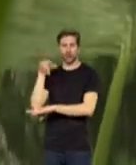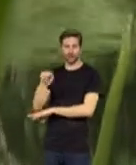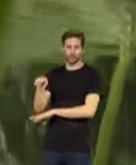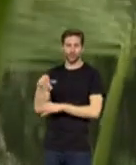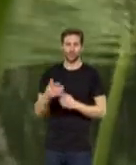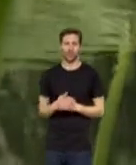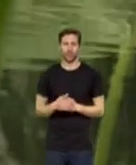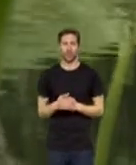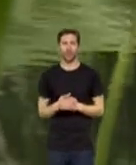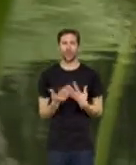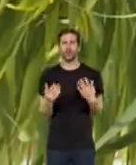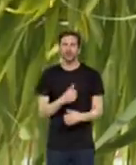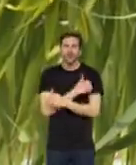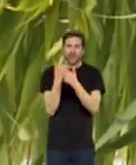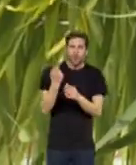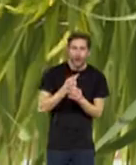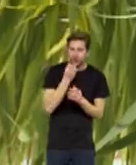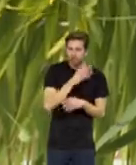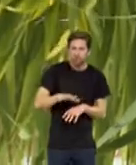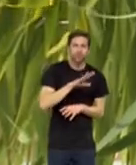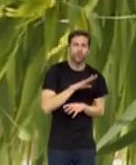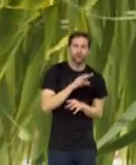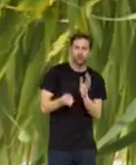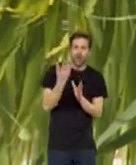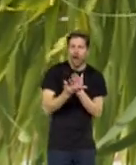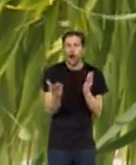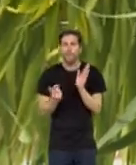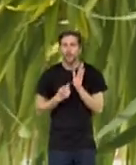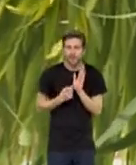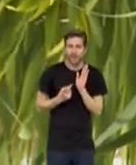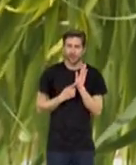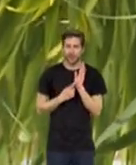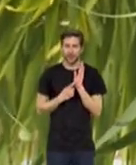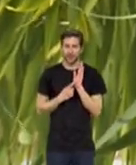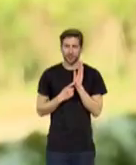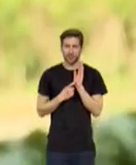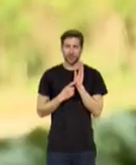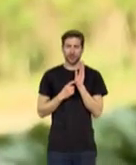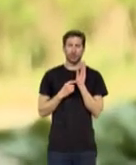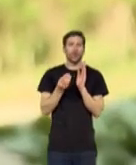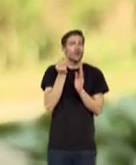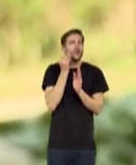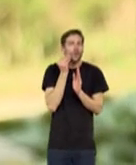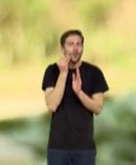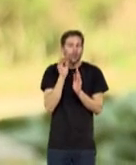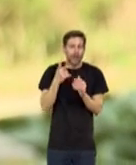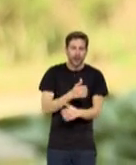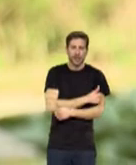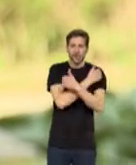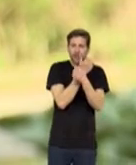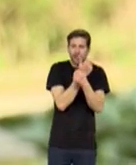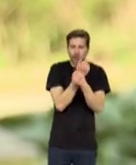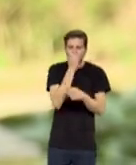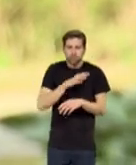De facto, as cidades têm que ser cada vez mais natureza, e a natureza tem que perceber como é que pode acolher as